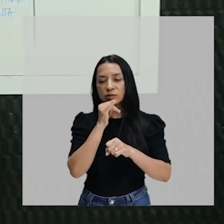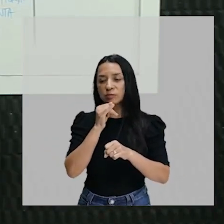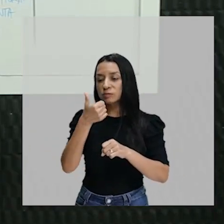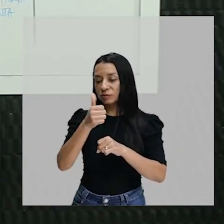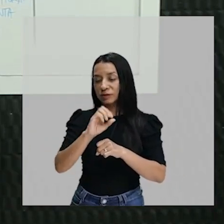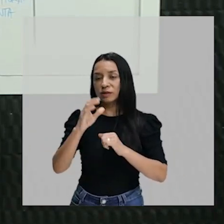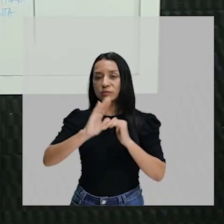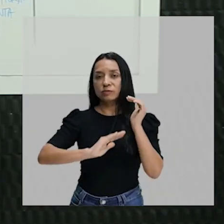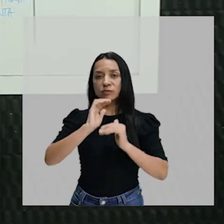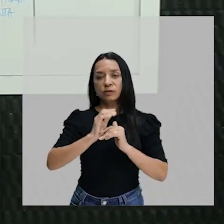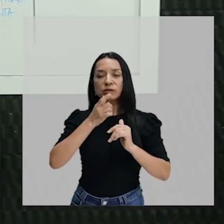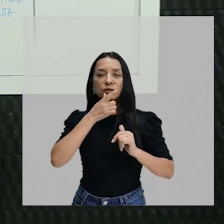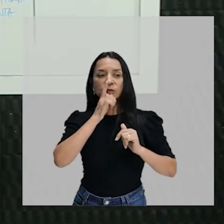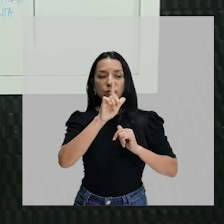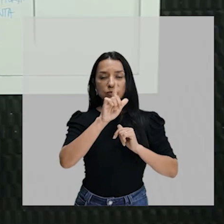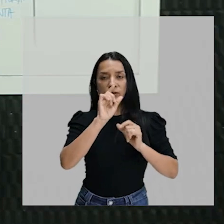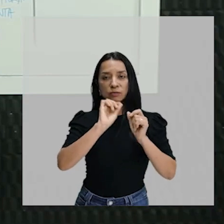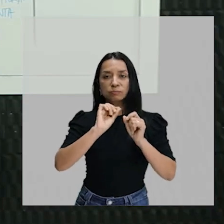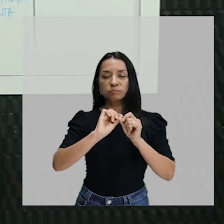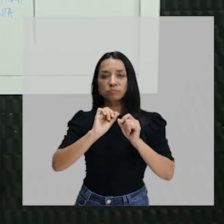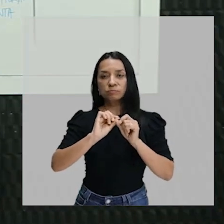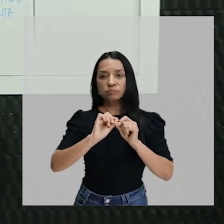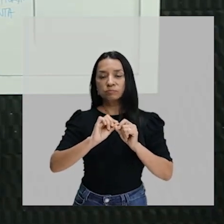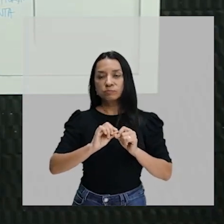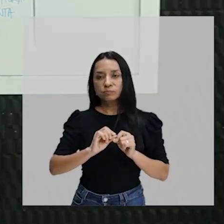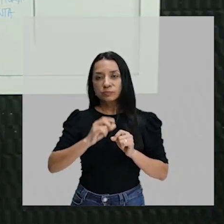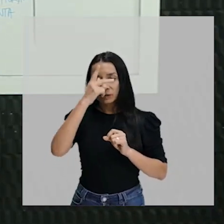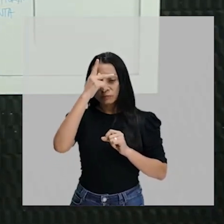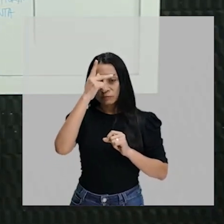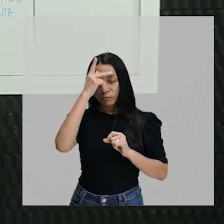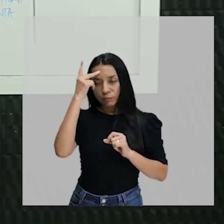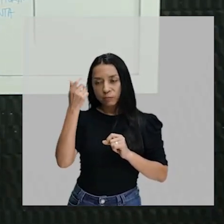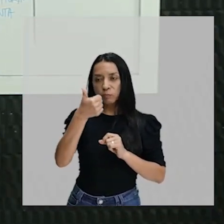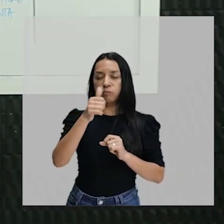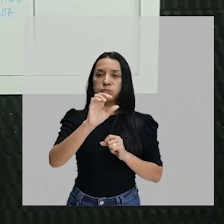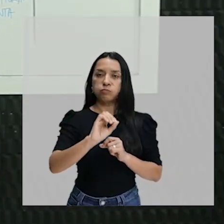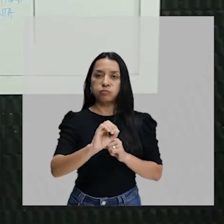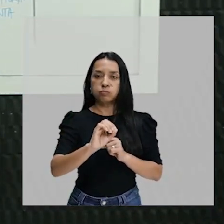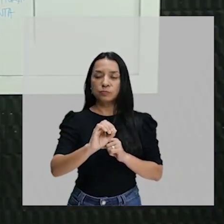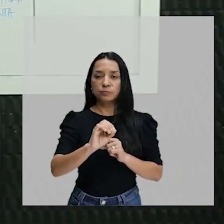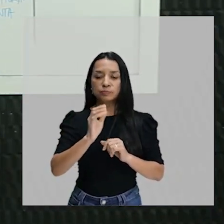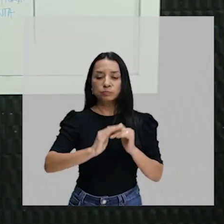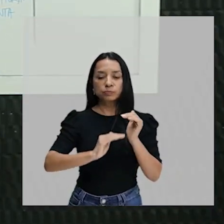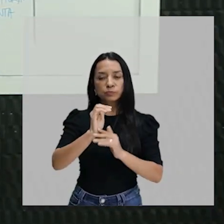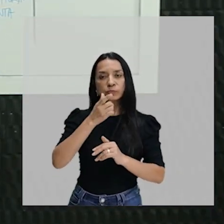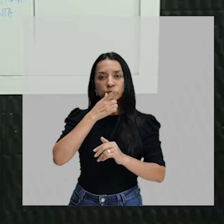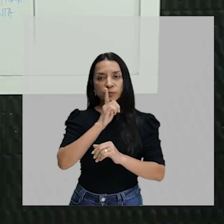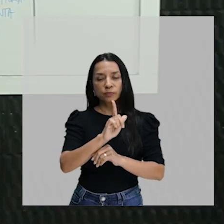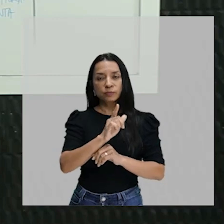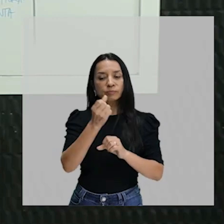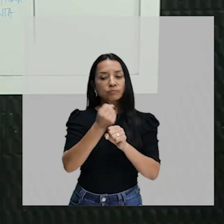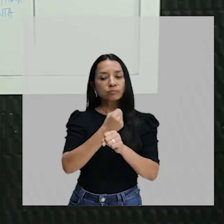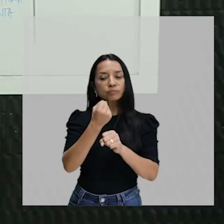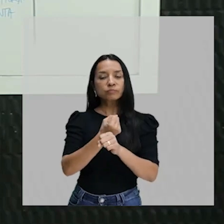profissionais eles conseguem construir 10 pessoas né 10 profissionais eles conseguem